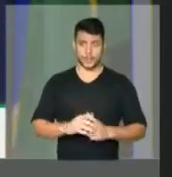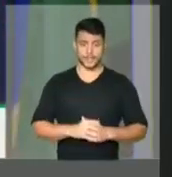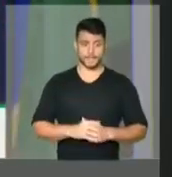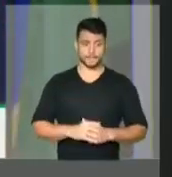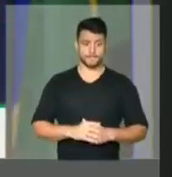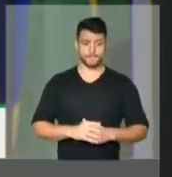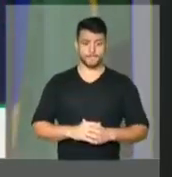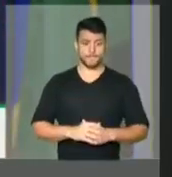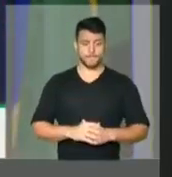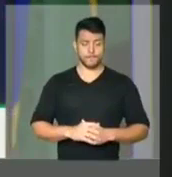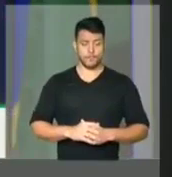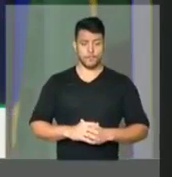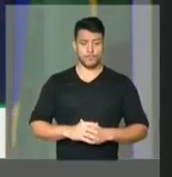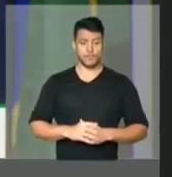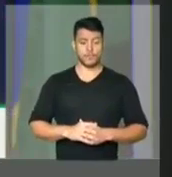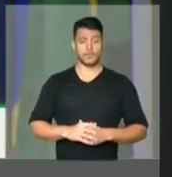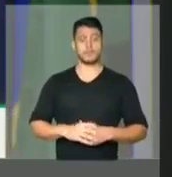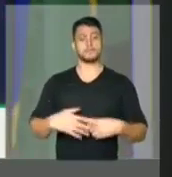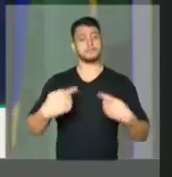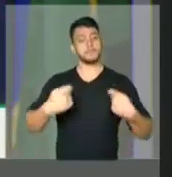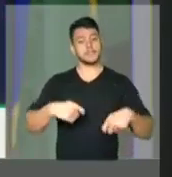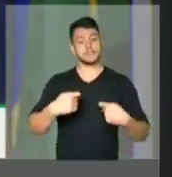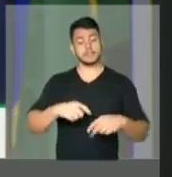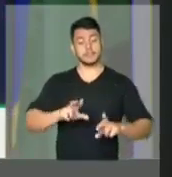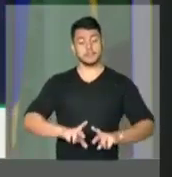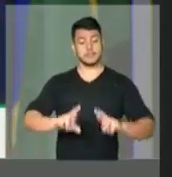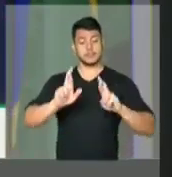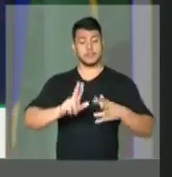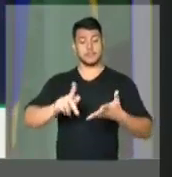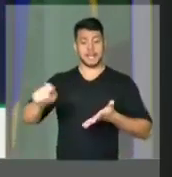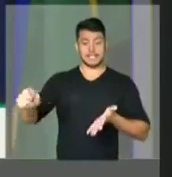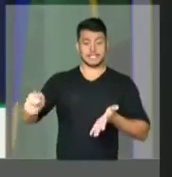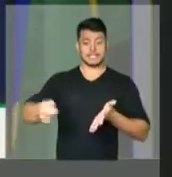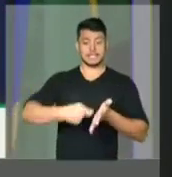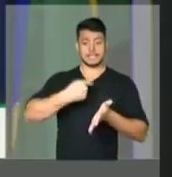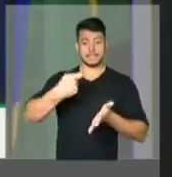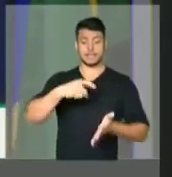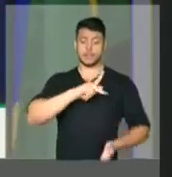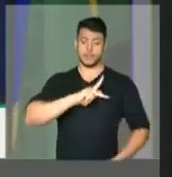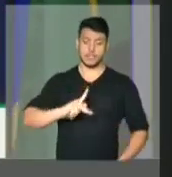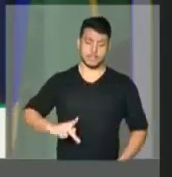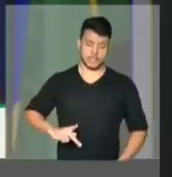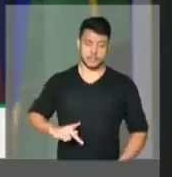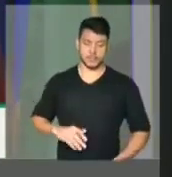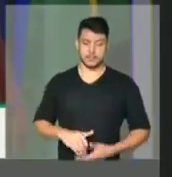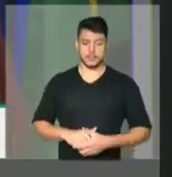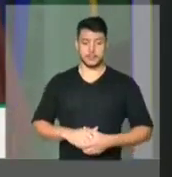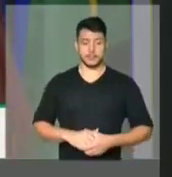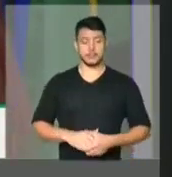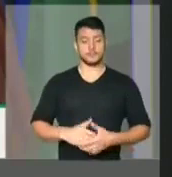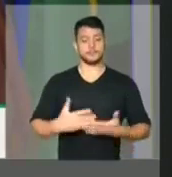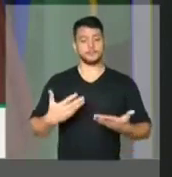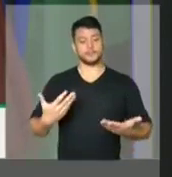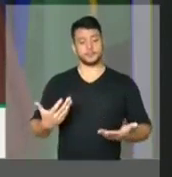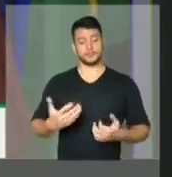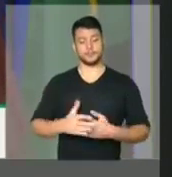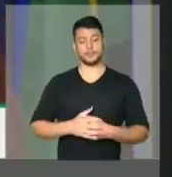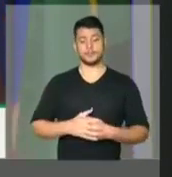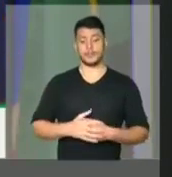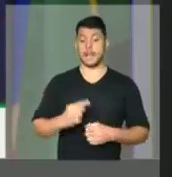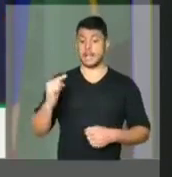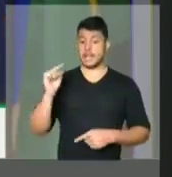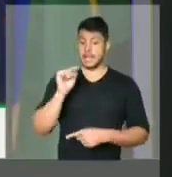de outubro ainda a sanção desta lei. Em Porto Alegre, junto ao IMAMA e